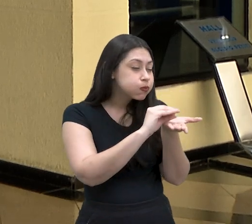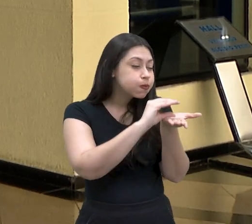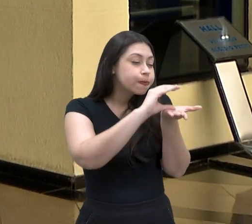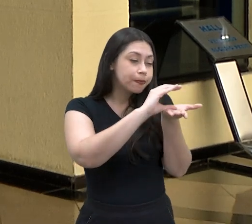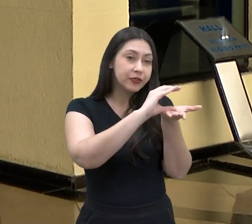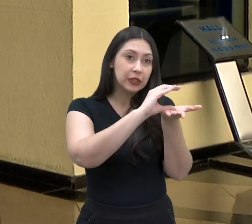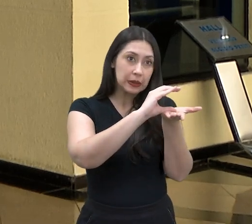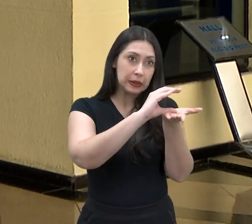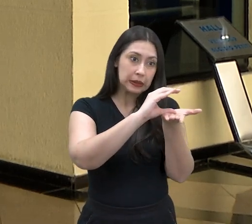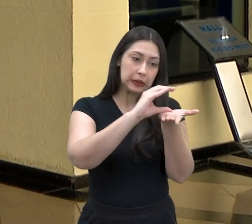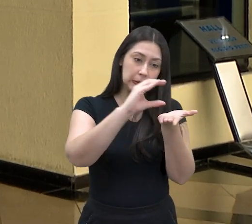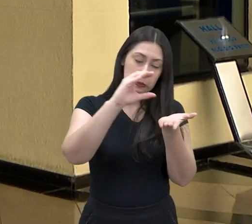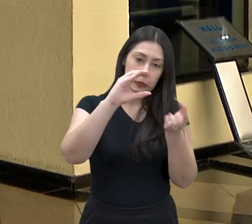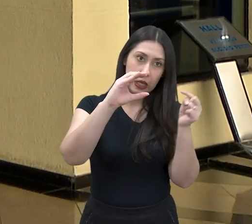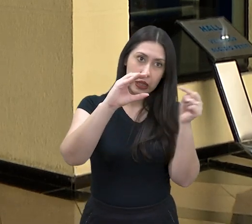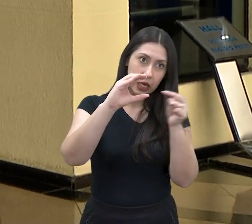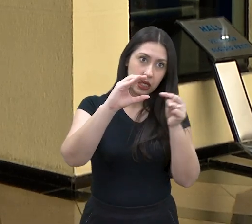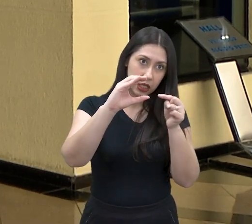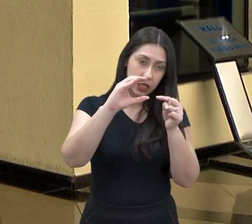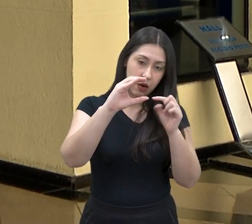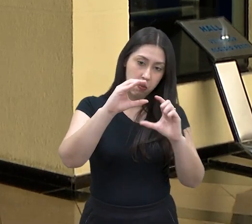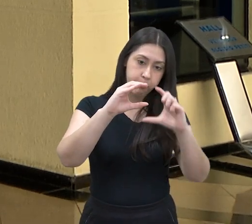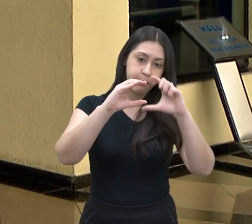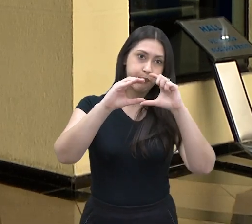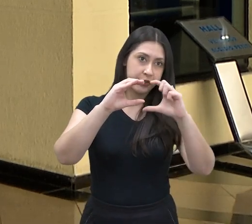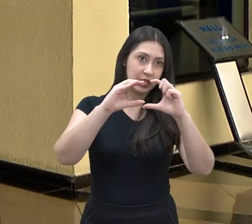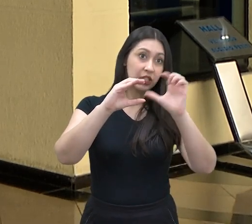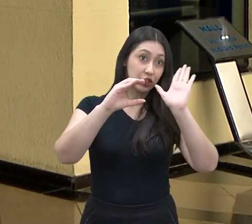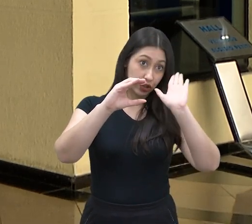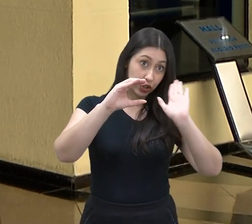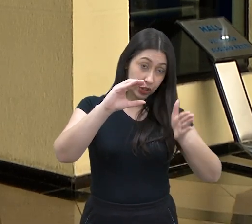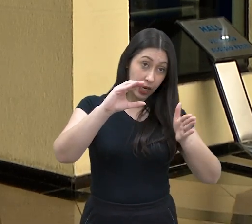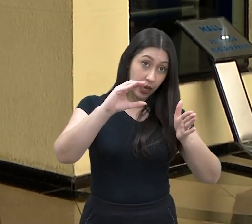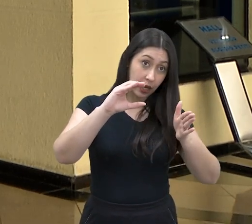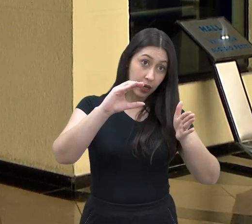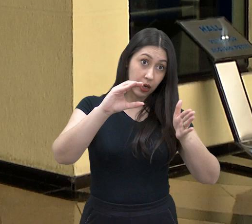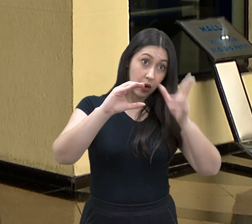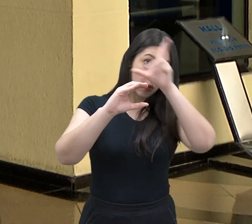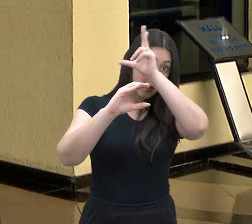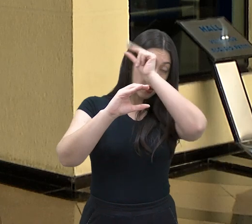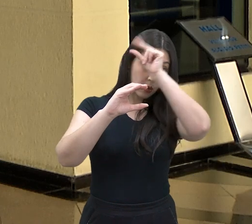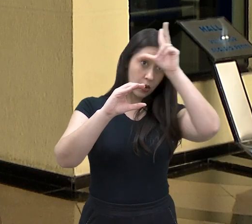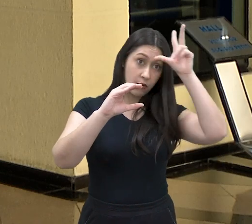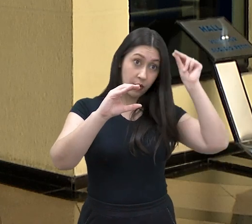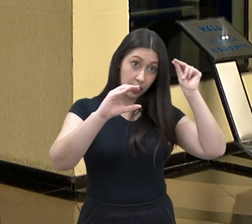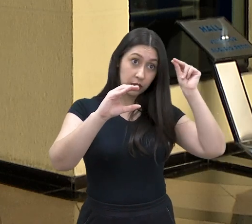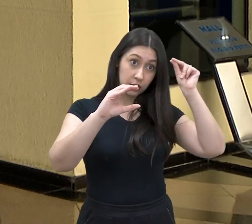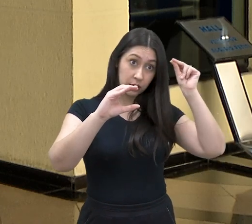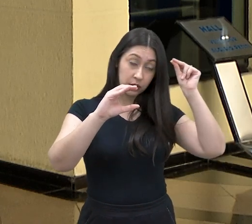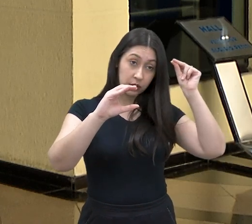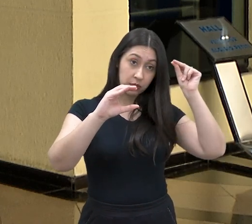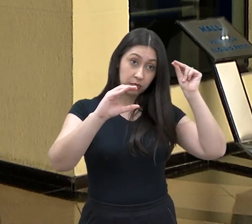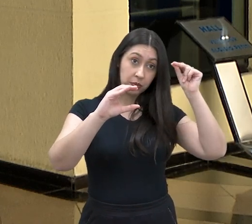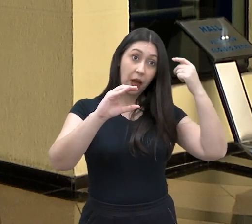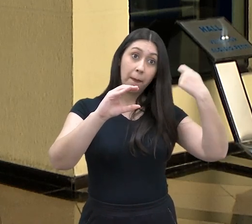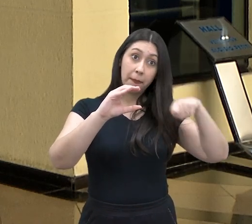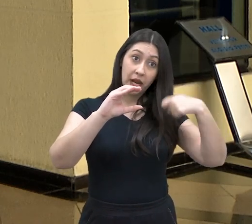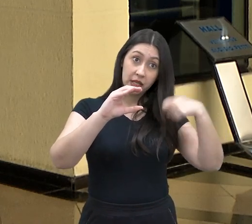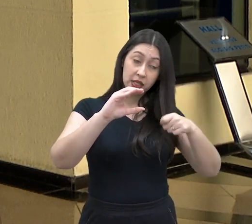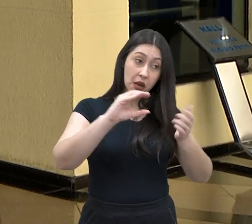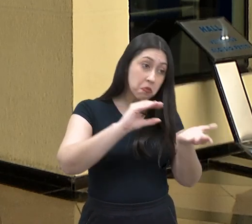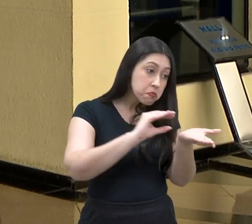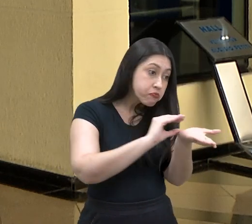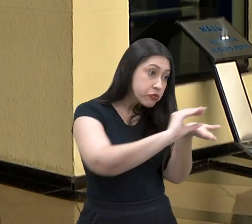necessidades sociais, né? Então, uma vez que o recurso está definido, cabe então o gestor político, né, aquele que